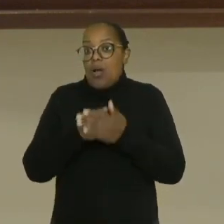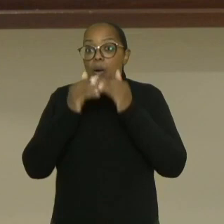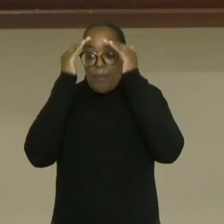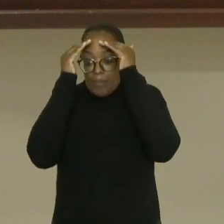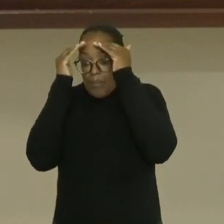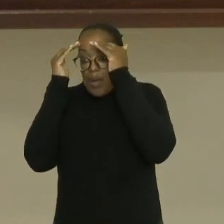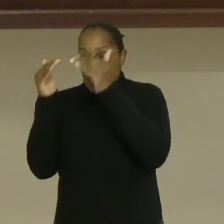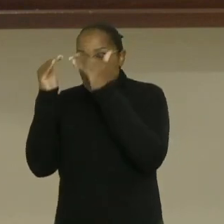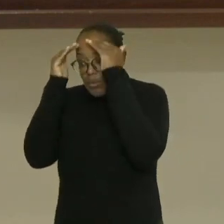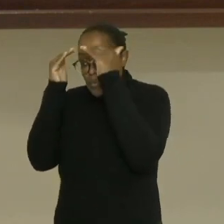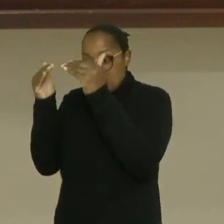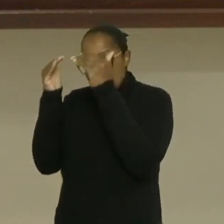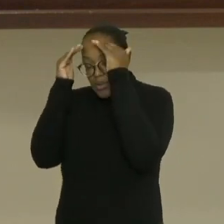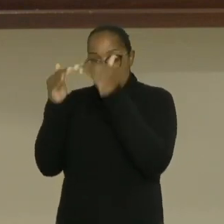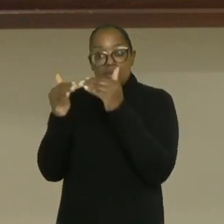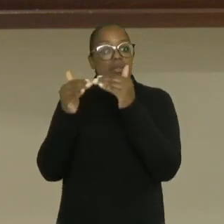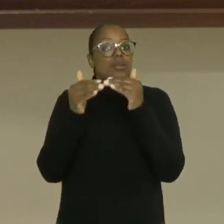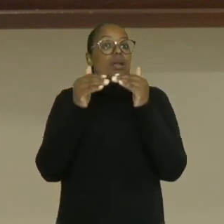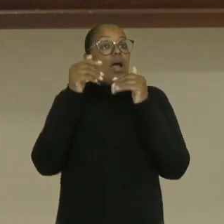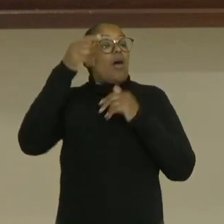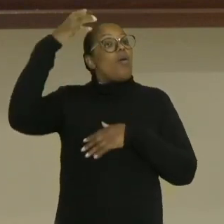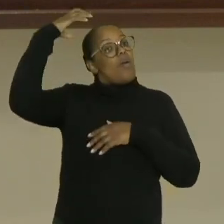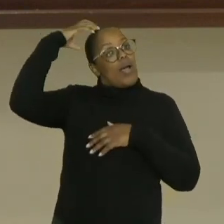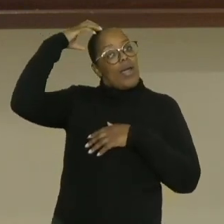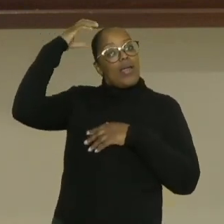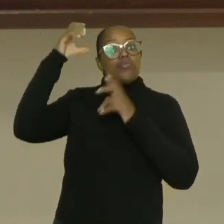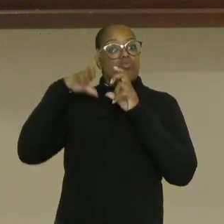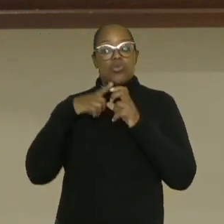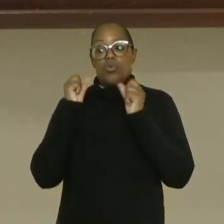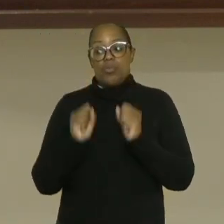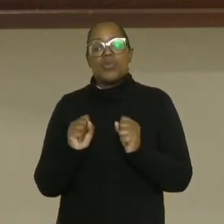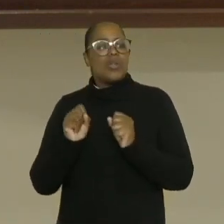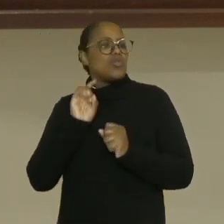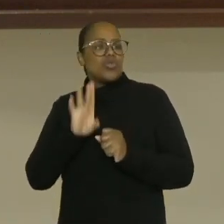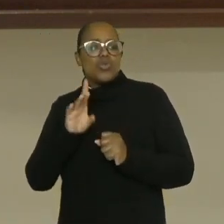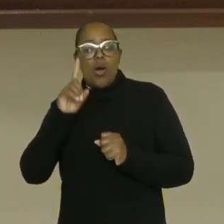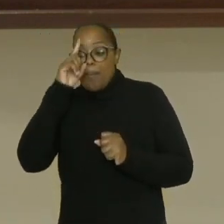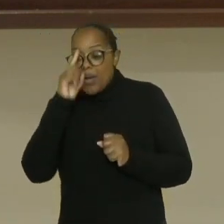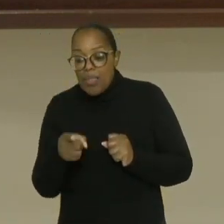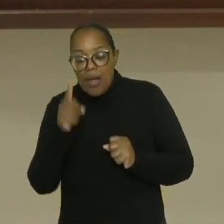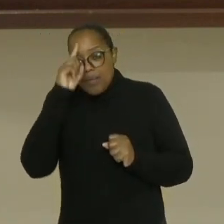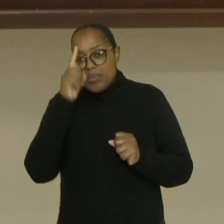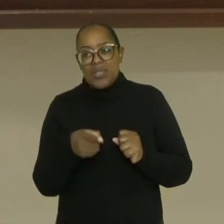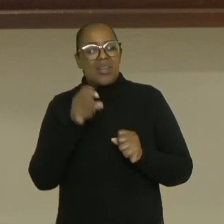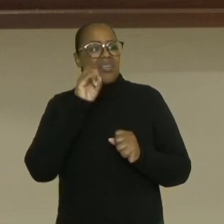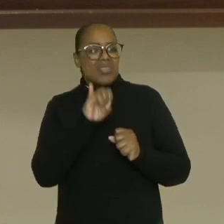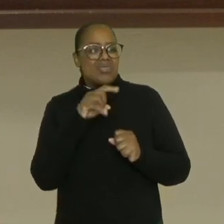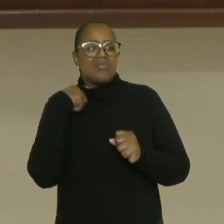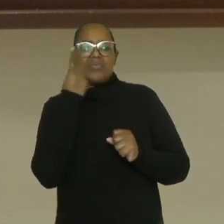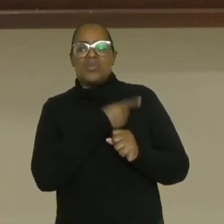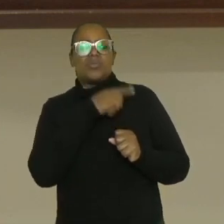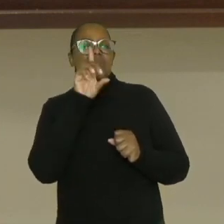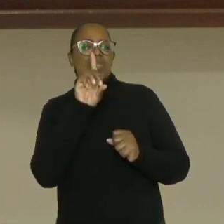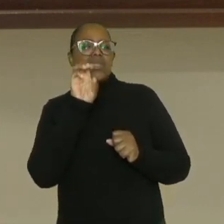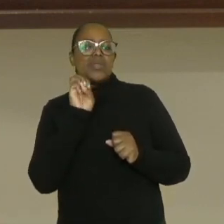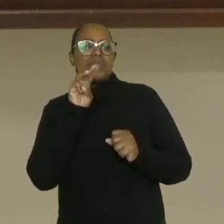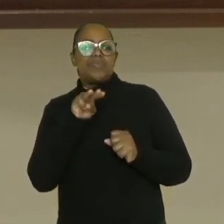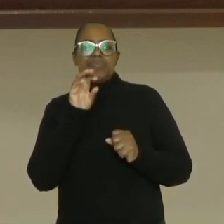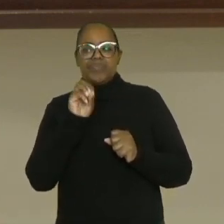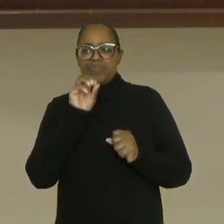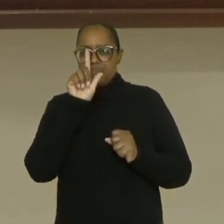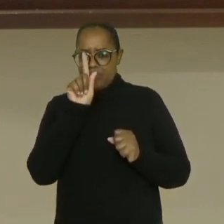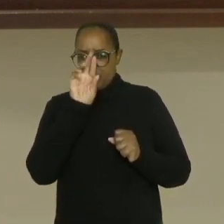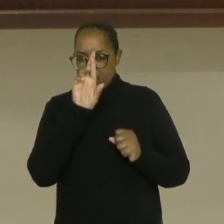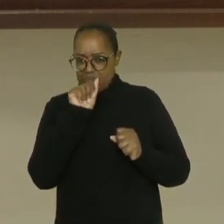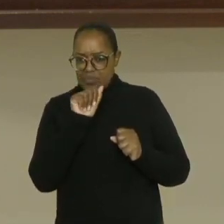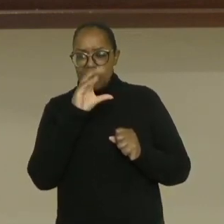poder ilimitado, etc. Então, a gente só tinha deveres. Quando a gente vai para a democracia, agora a gente também tem direitos,